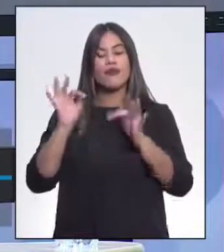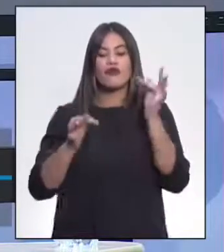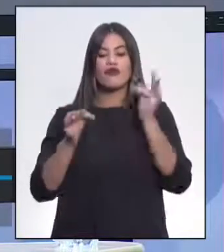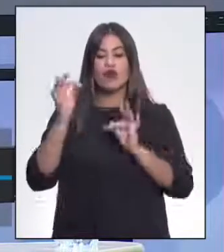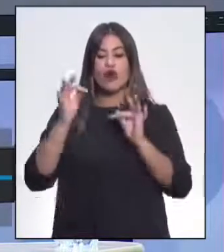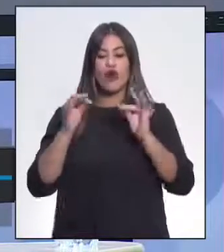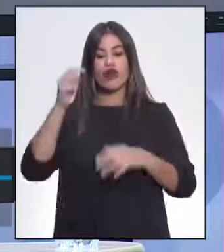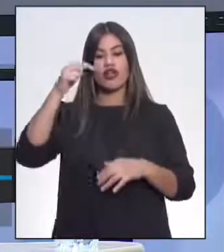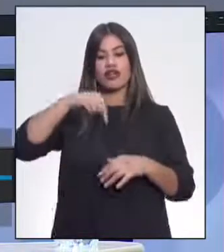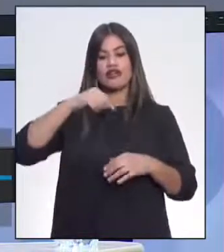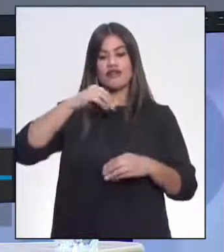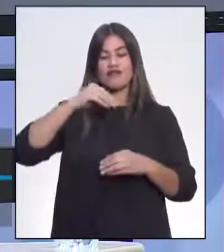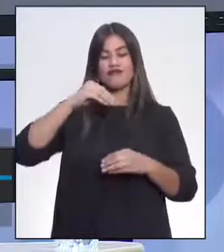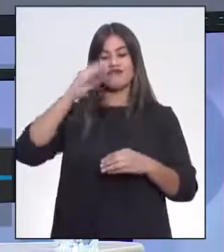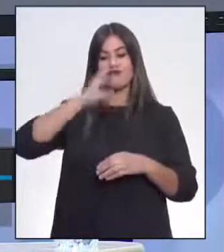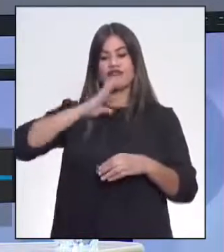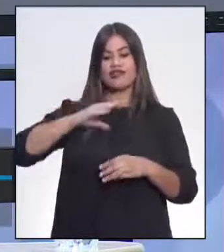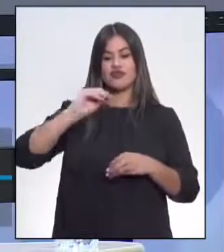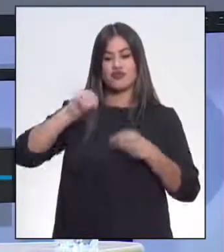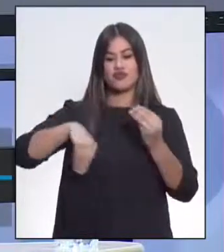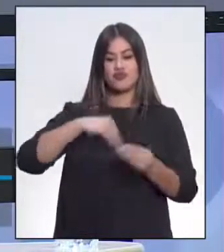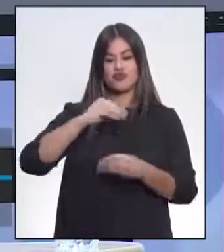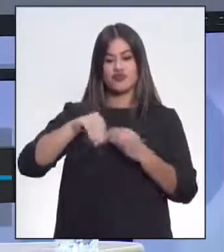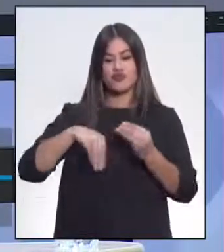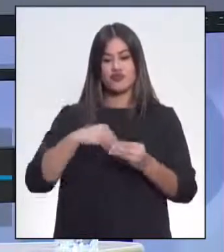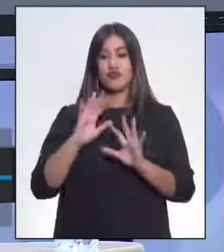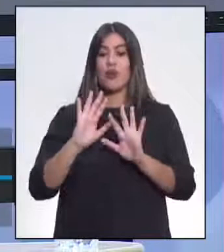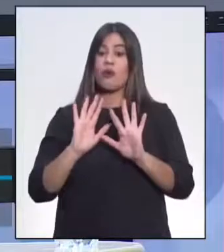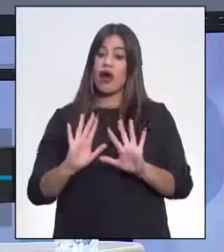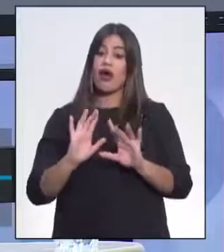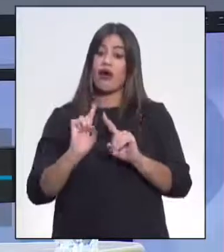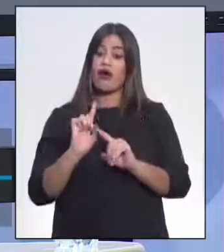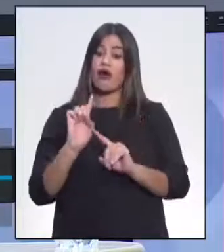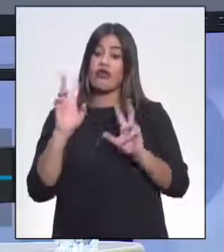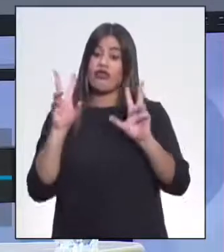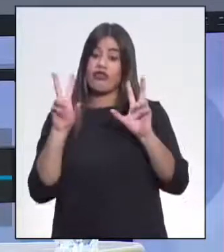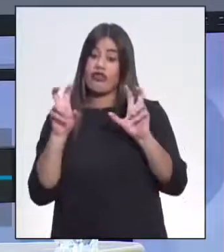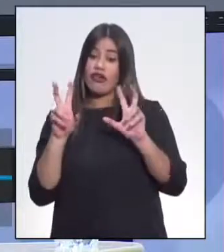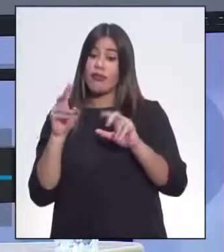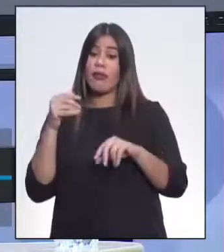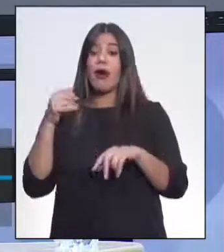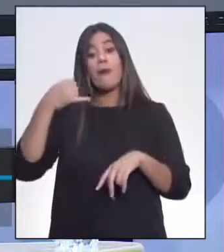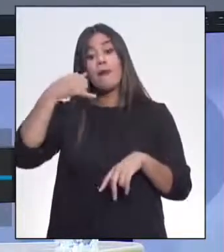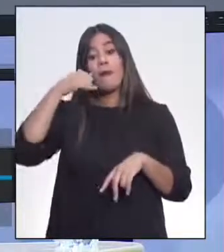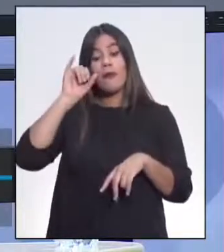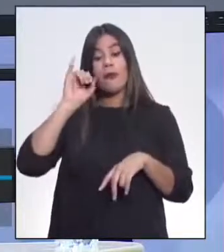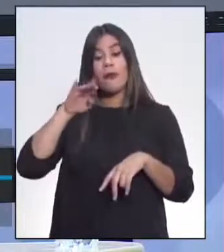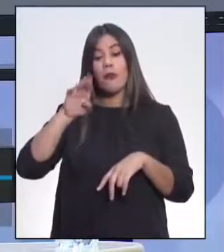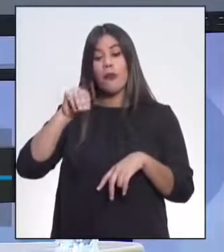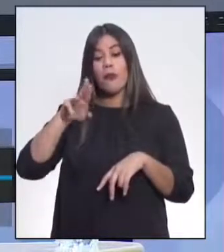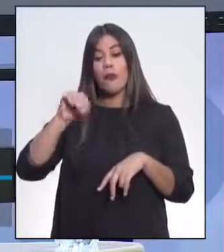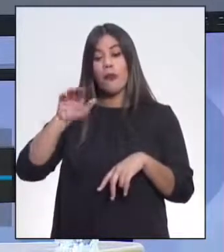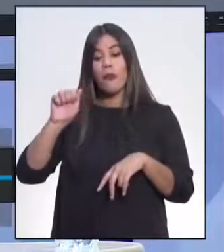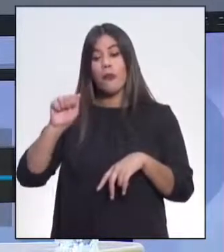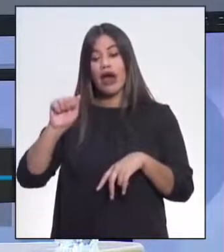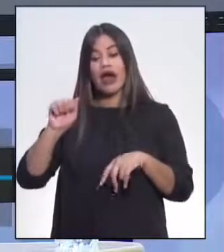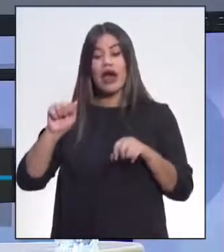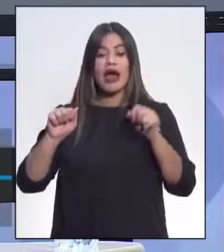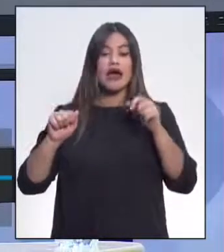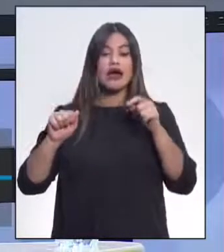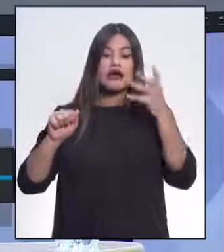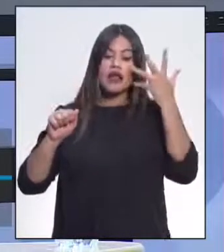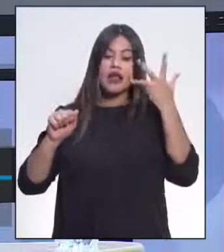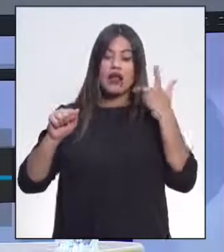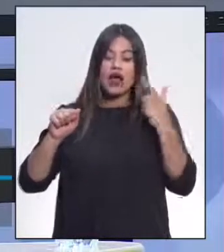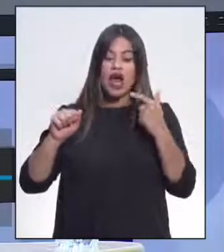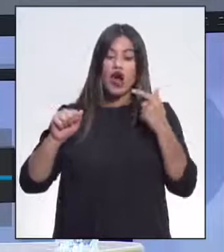se misturando, tá certo? Mas, pessoal, boi bumbá não tem relação, tá? Com o leão chinês. É